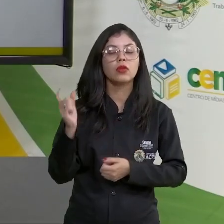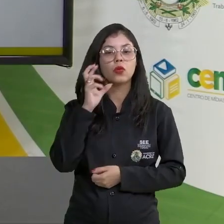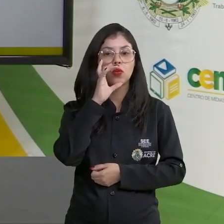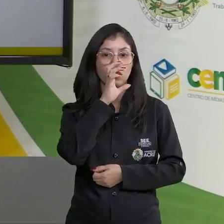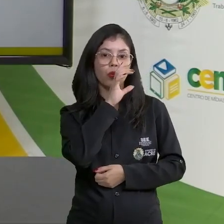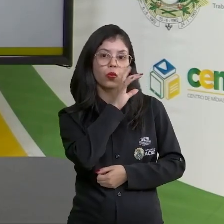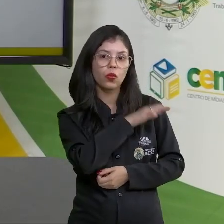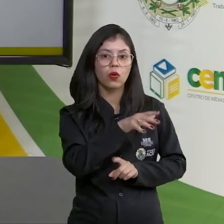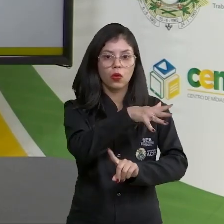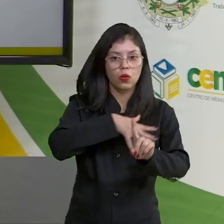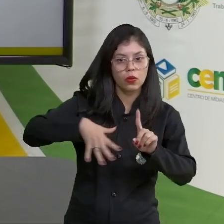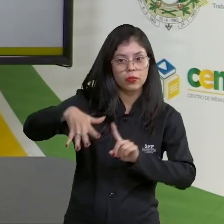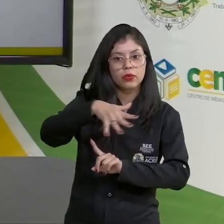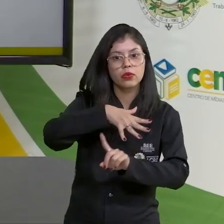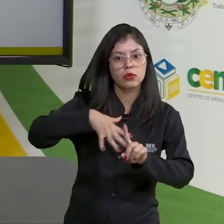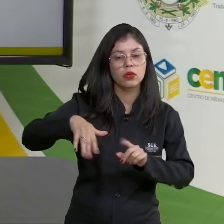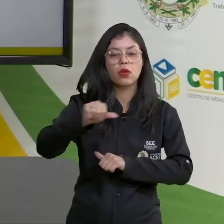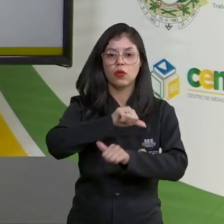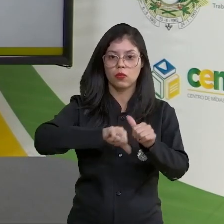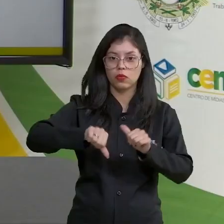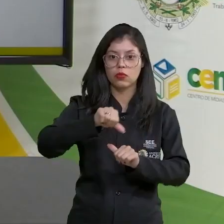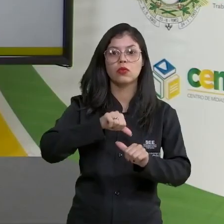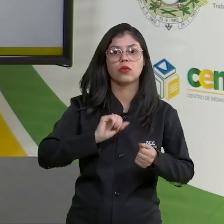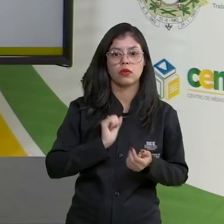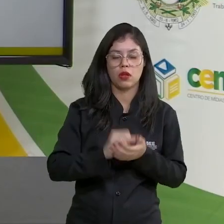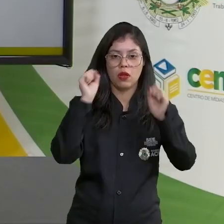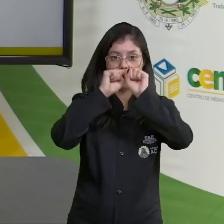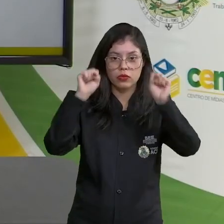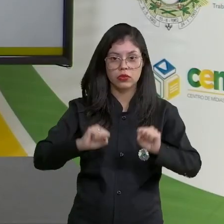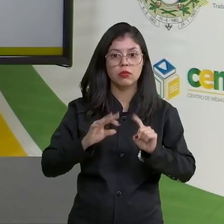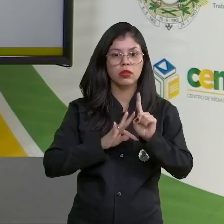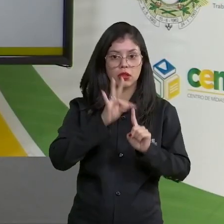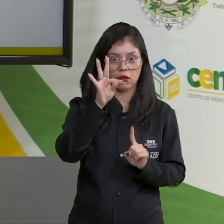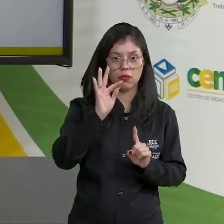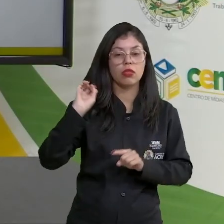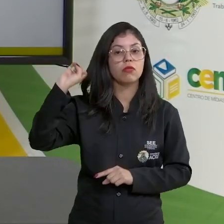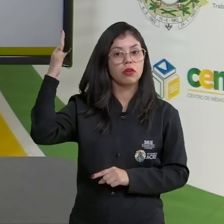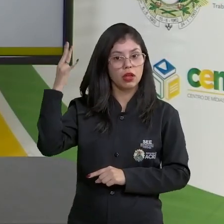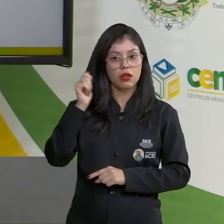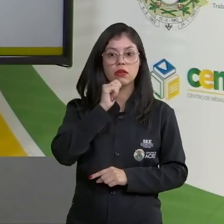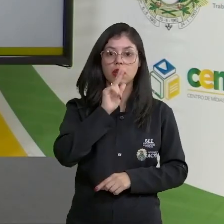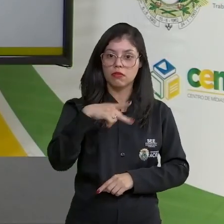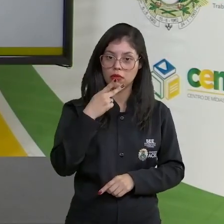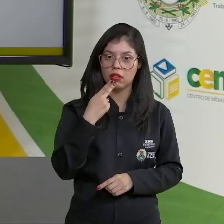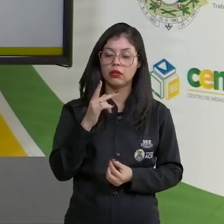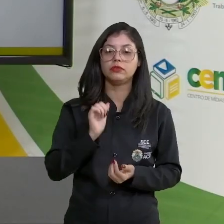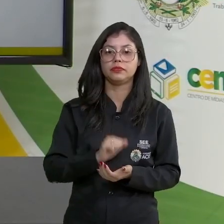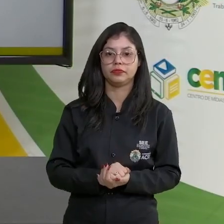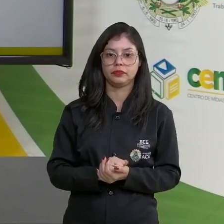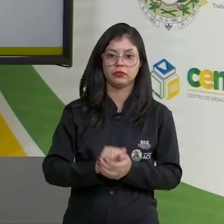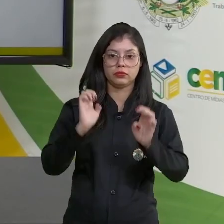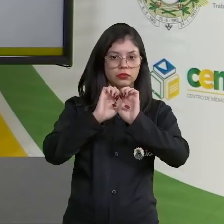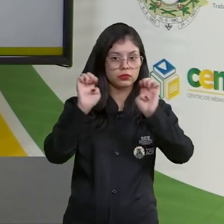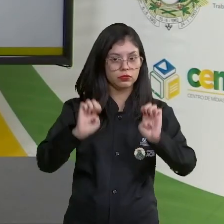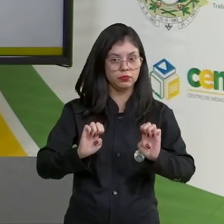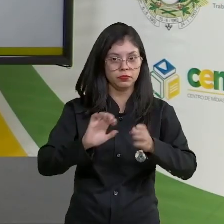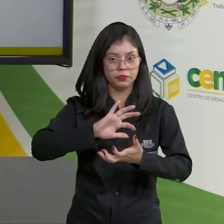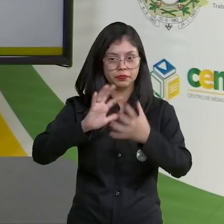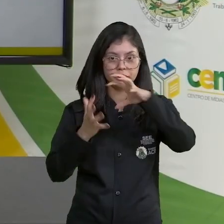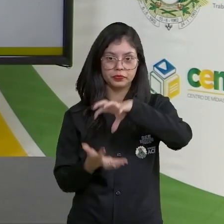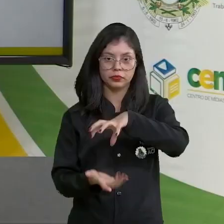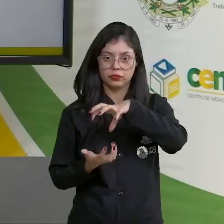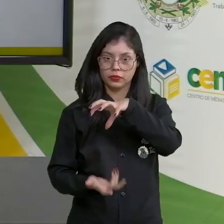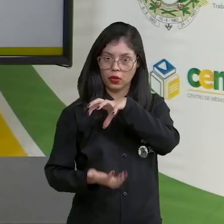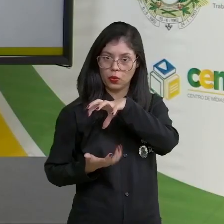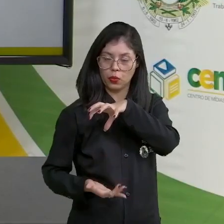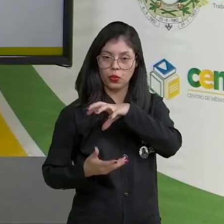com o ambiente. É uma troca de calor, é um sistema térmico. E no caso, como estamos falando de efeito estufa, vamos